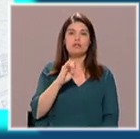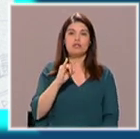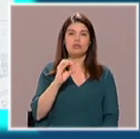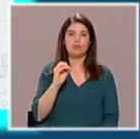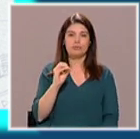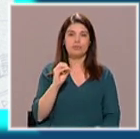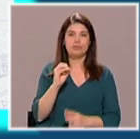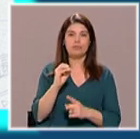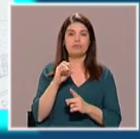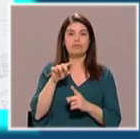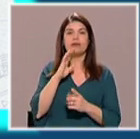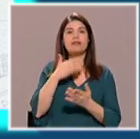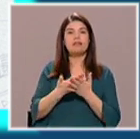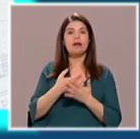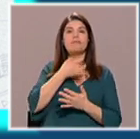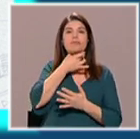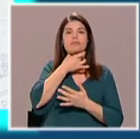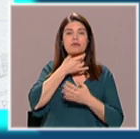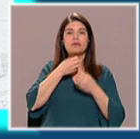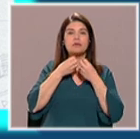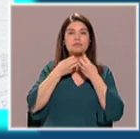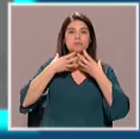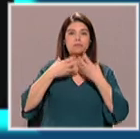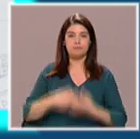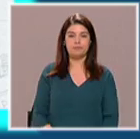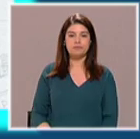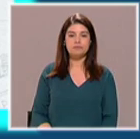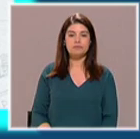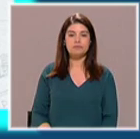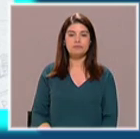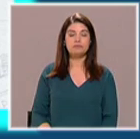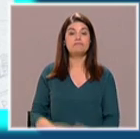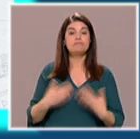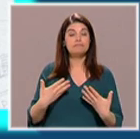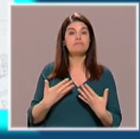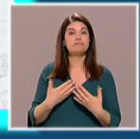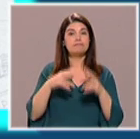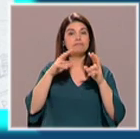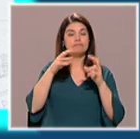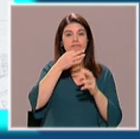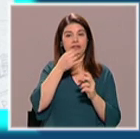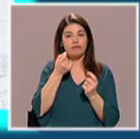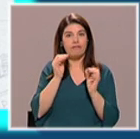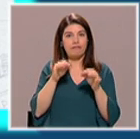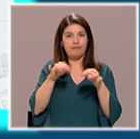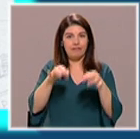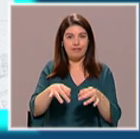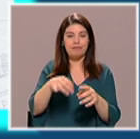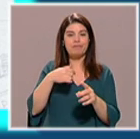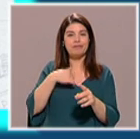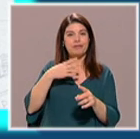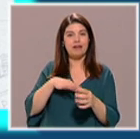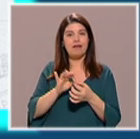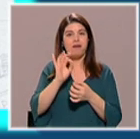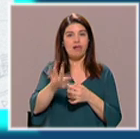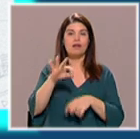aumento da tiroide, do volume da tiroide. E para finalizar, vamos apenas falar de mais uma doença